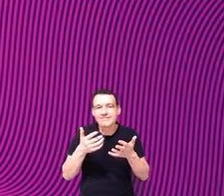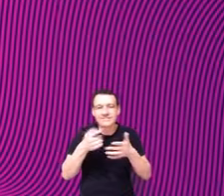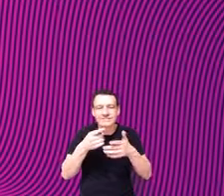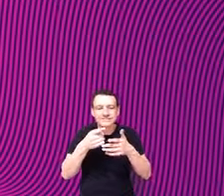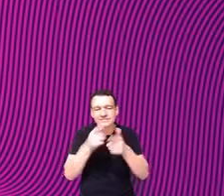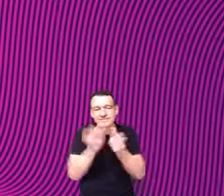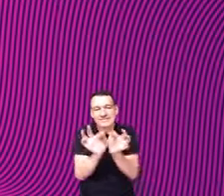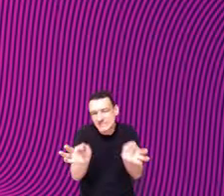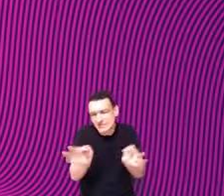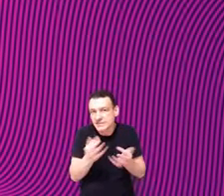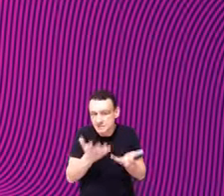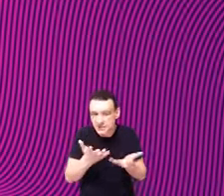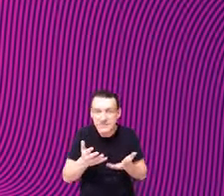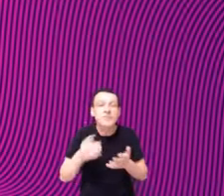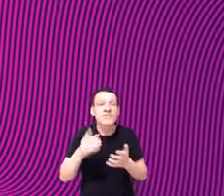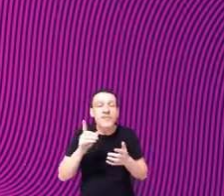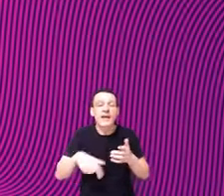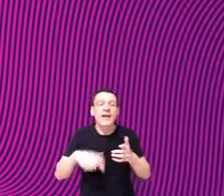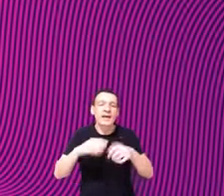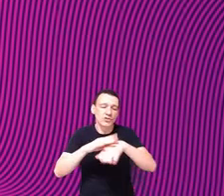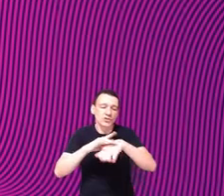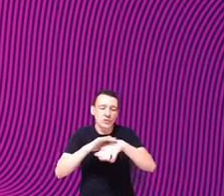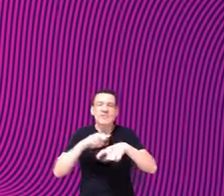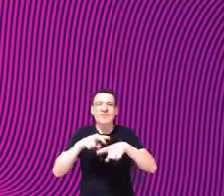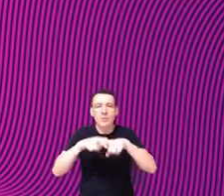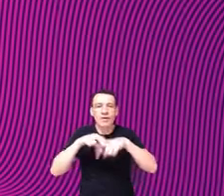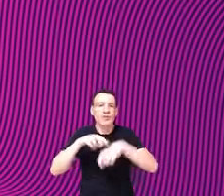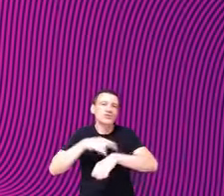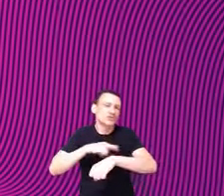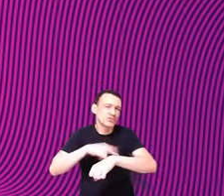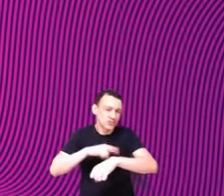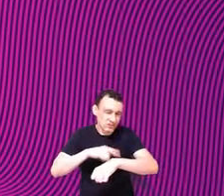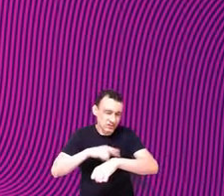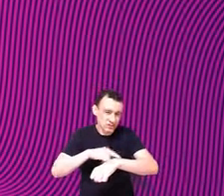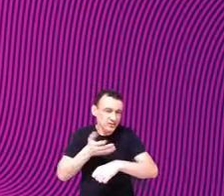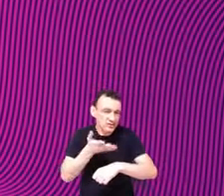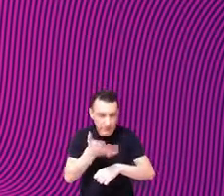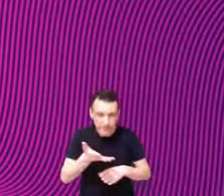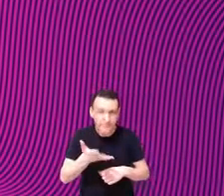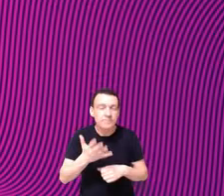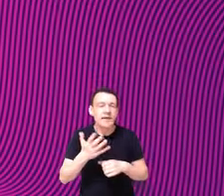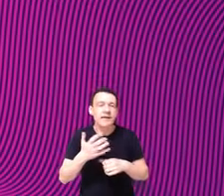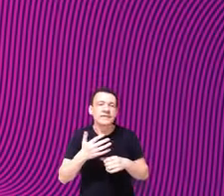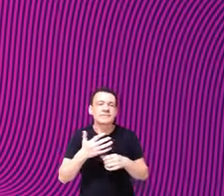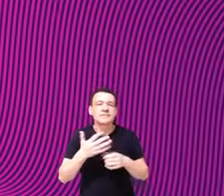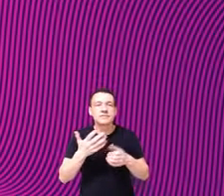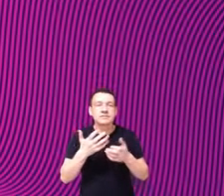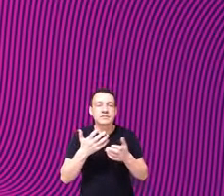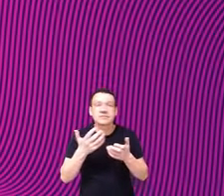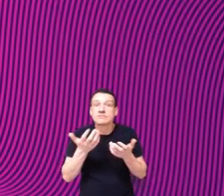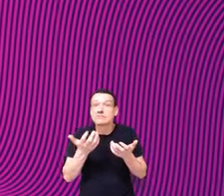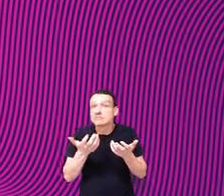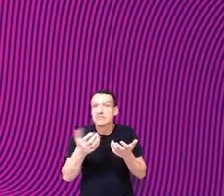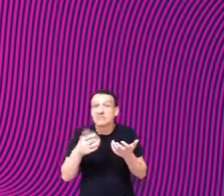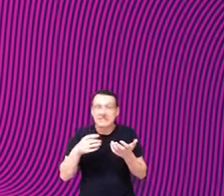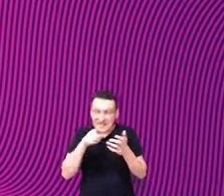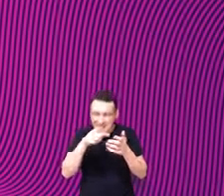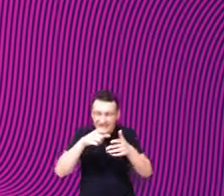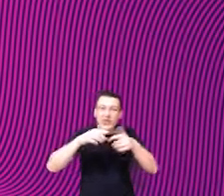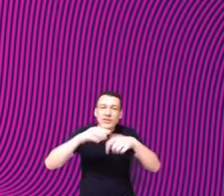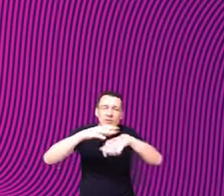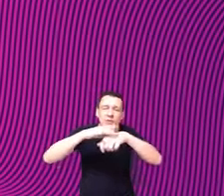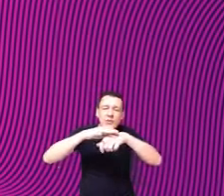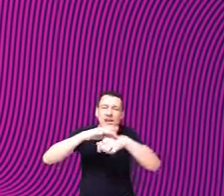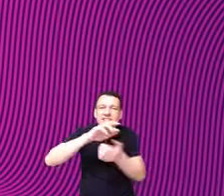as doenças de causa urológica, né. Eu acho que desses desconhecidos aí, eu acho que tem muita doença que, na